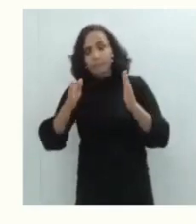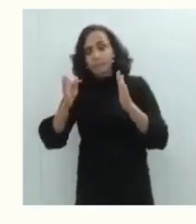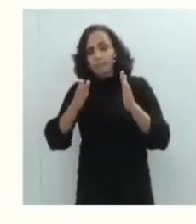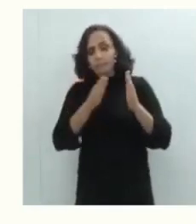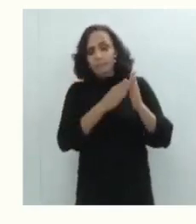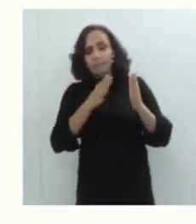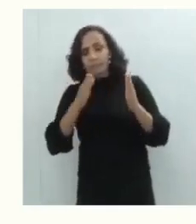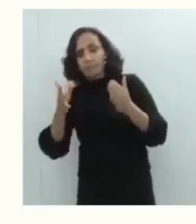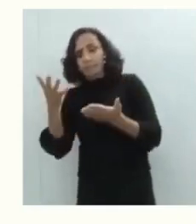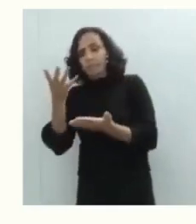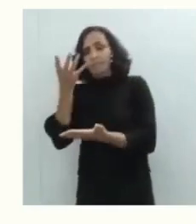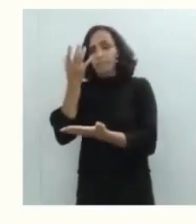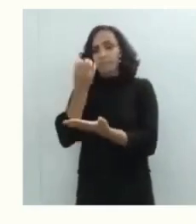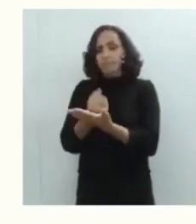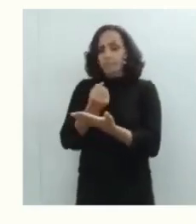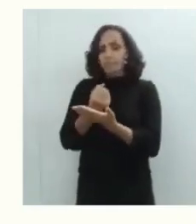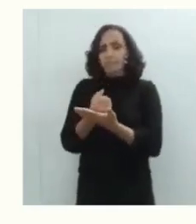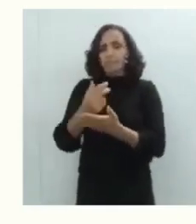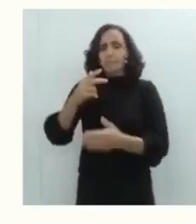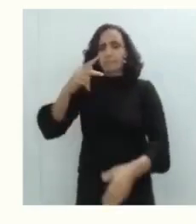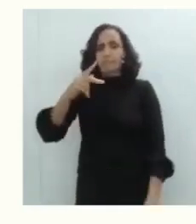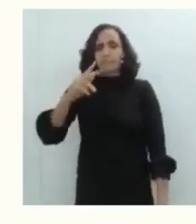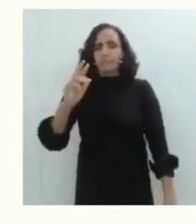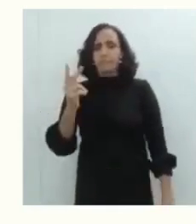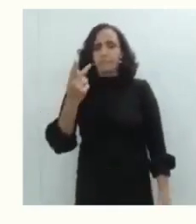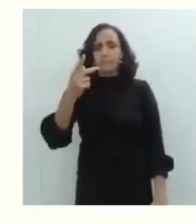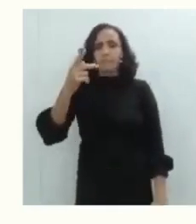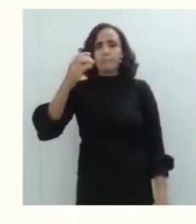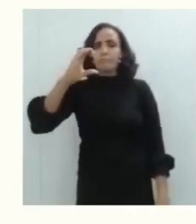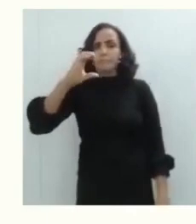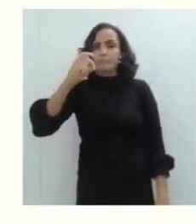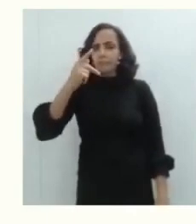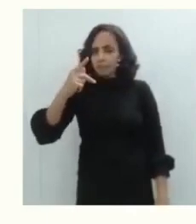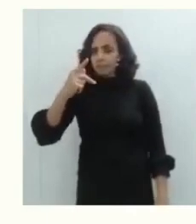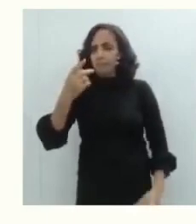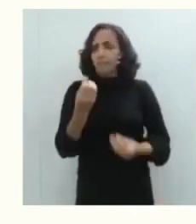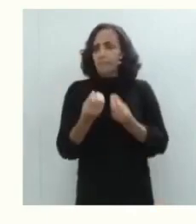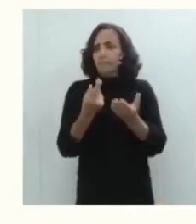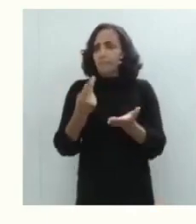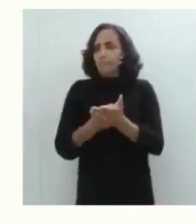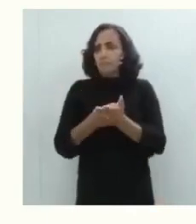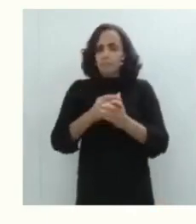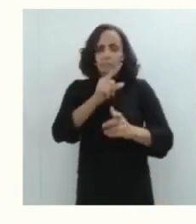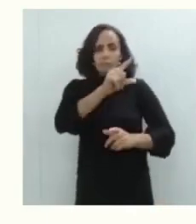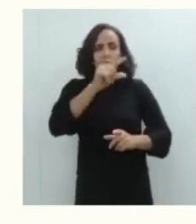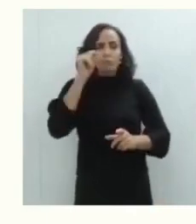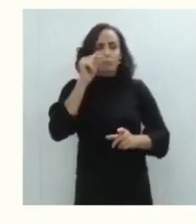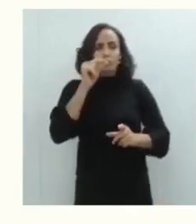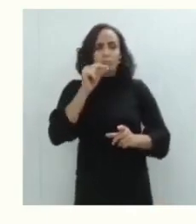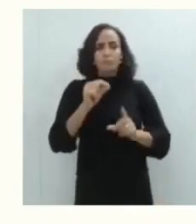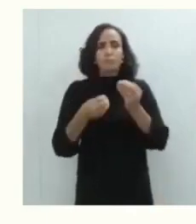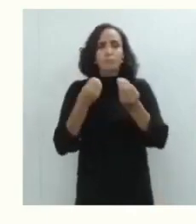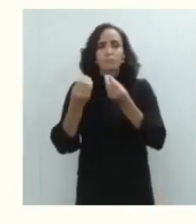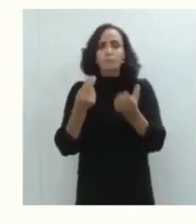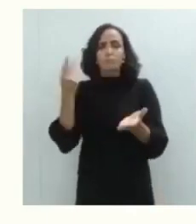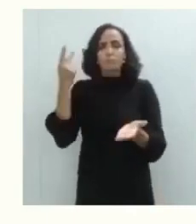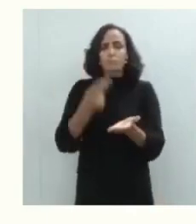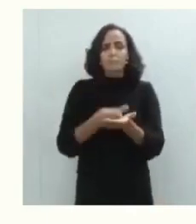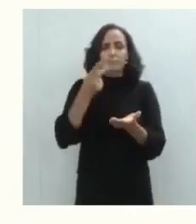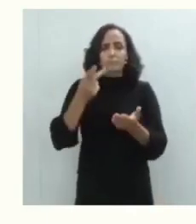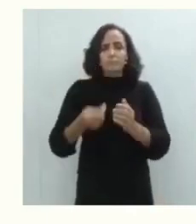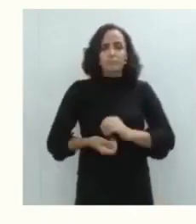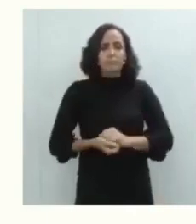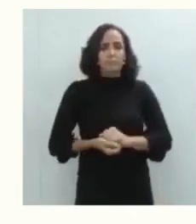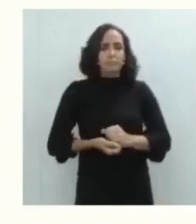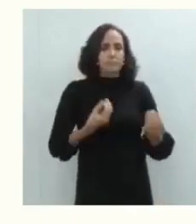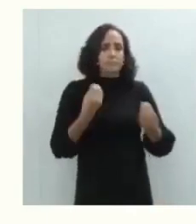formulário alterar.php. Aquela parte de cima do código, onde tem o select e a condição where,